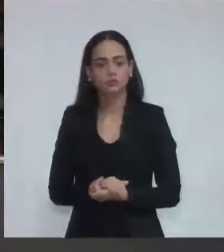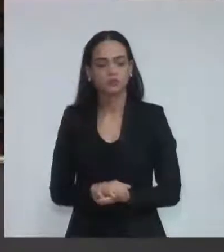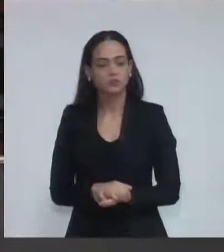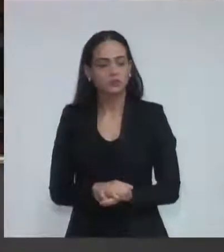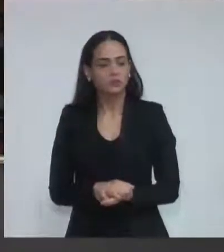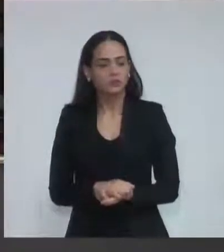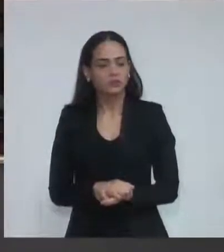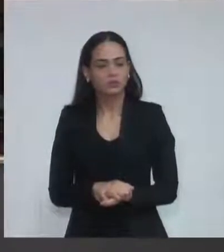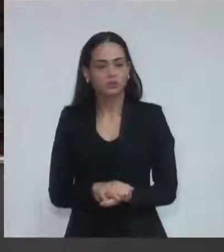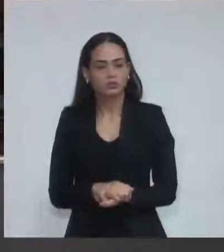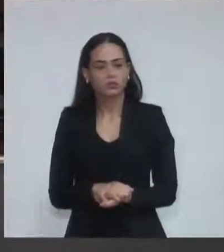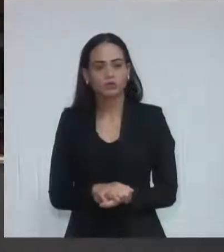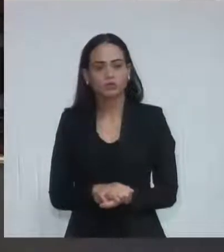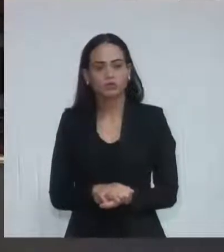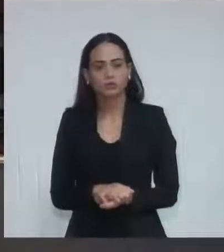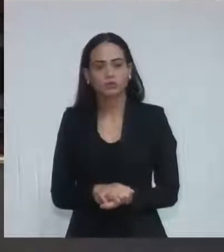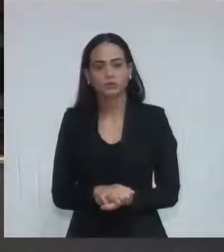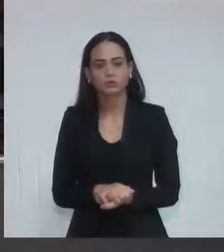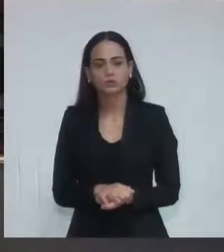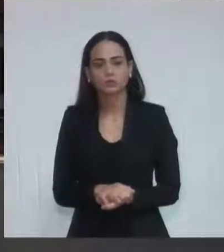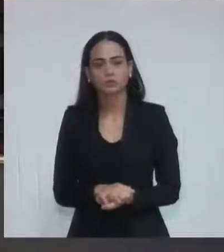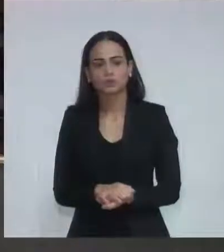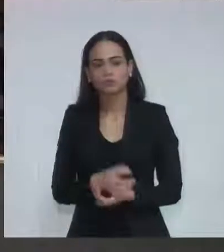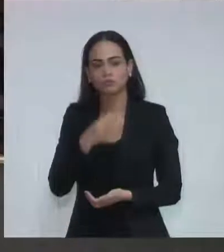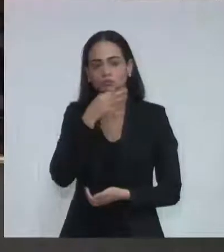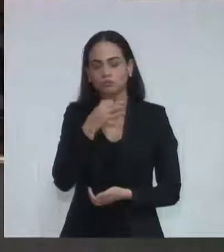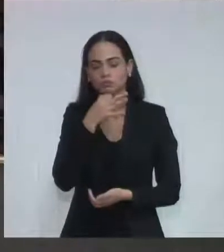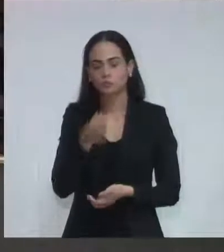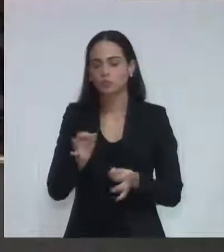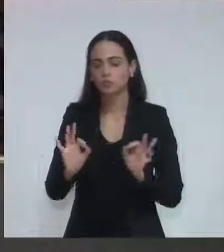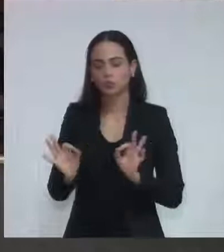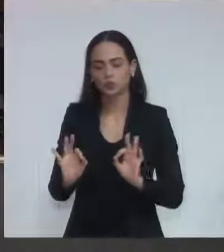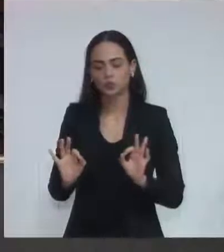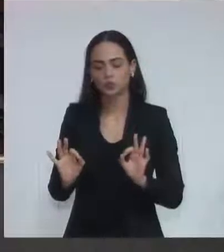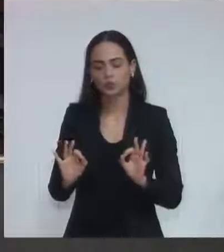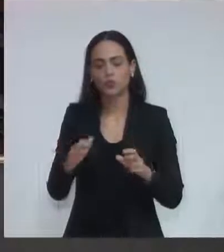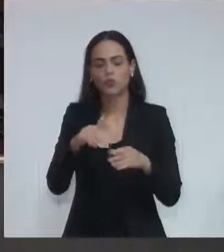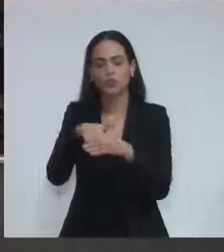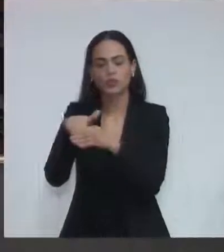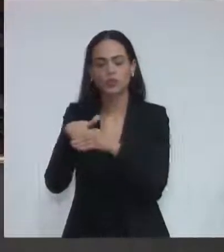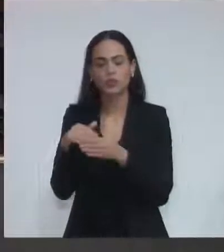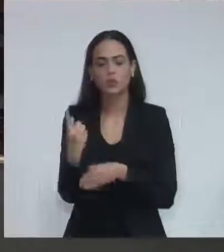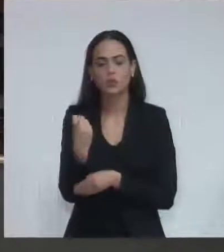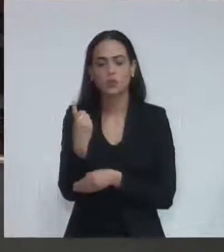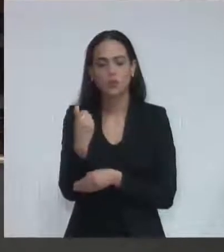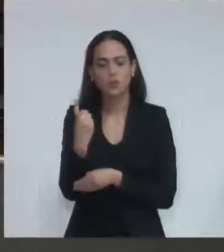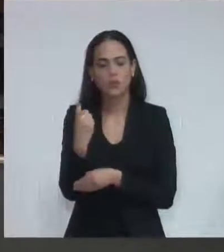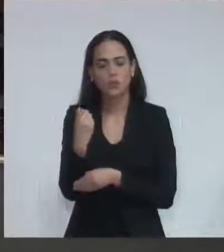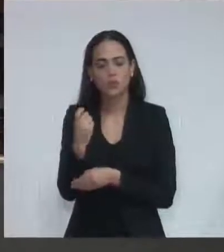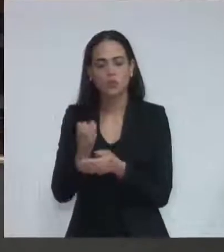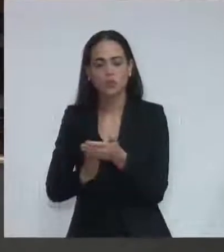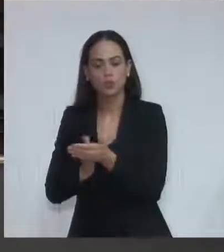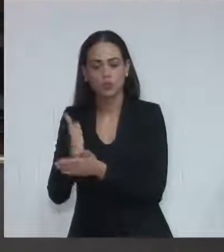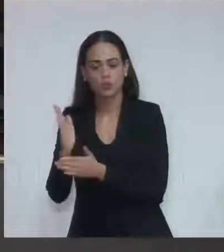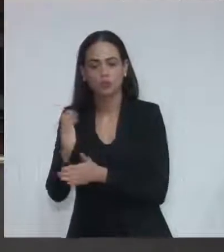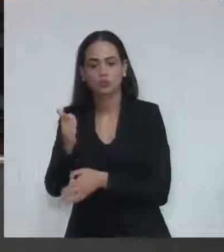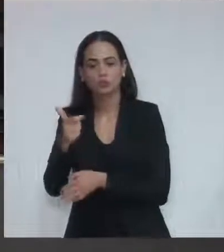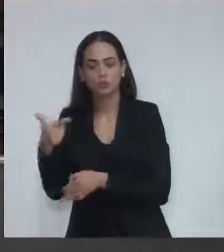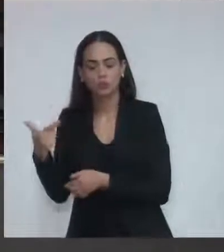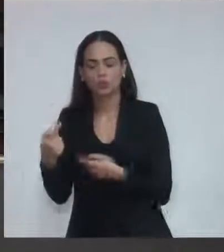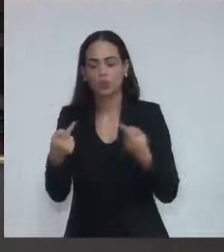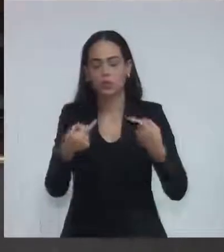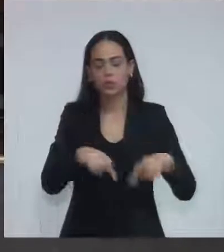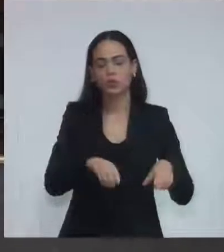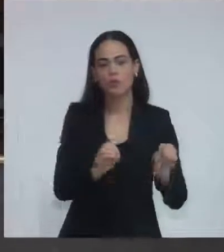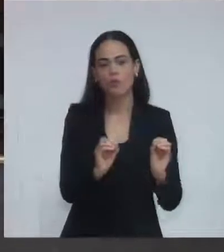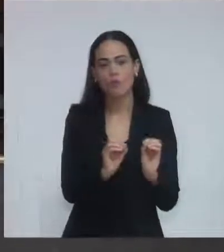Não havendo mais manifestação de liderança, está em votação única. Os vereadores que aprovam permaneçam como se encontra. Aprovado por 12 votos